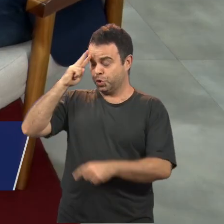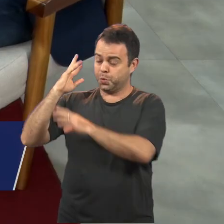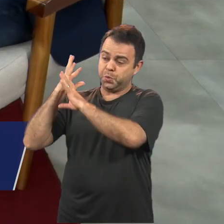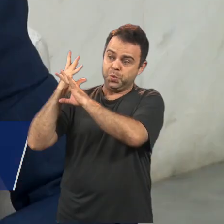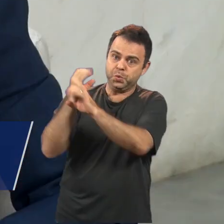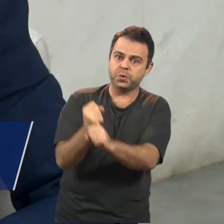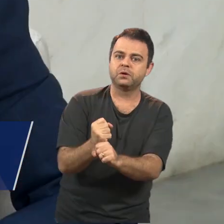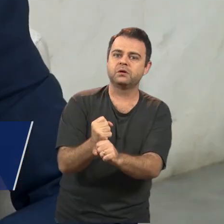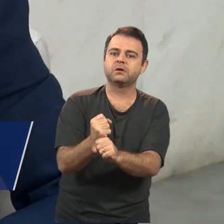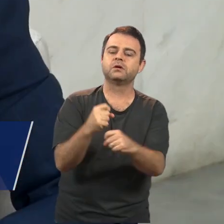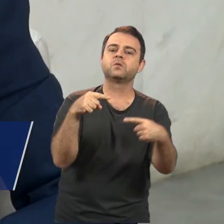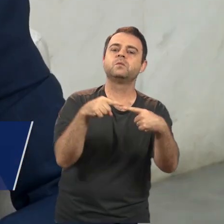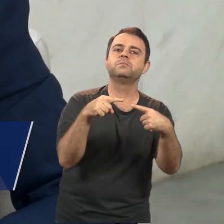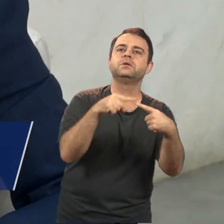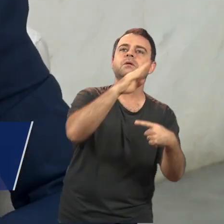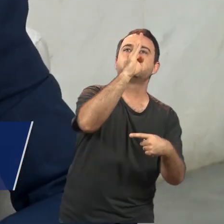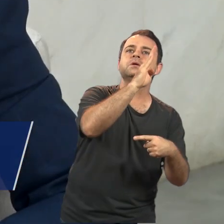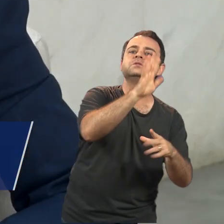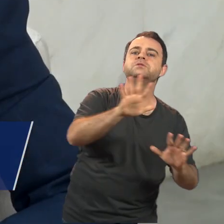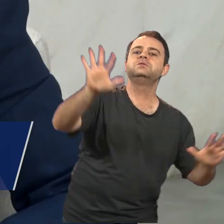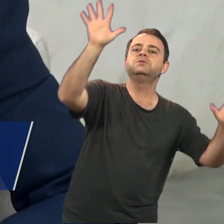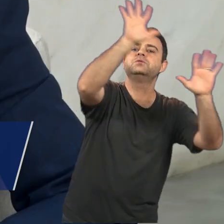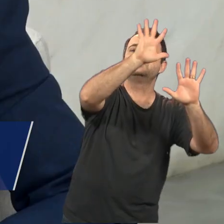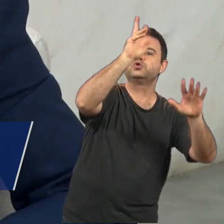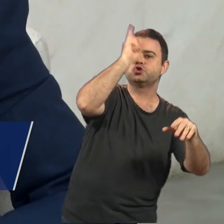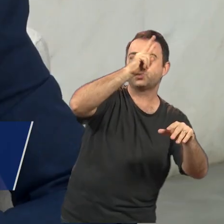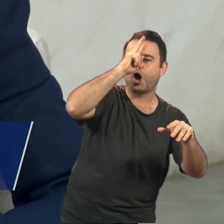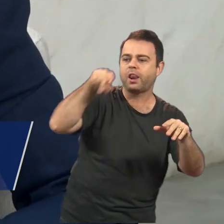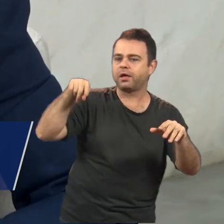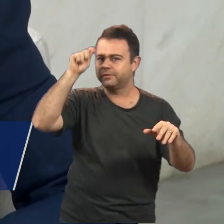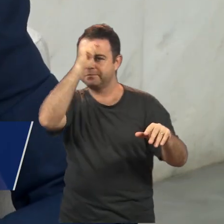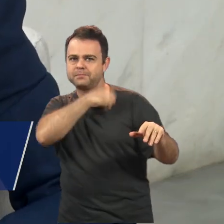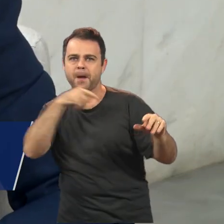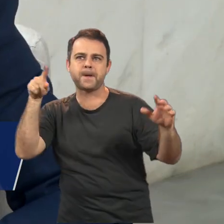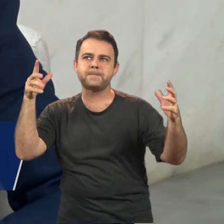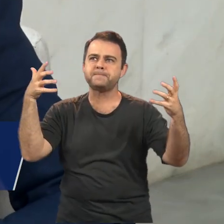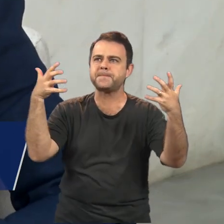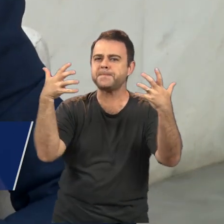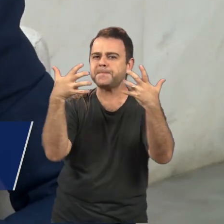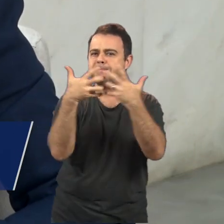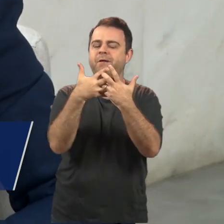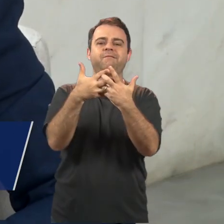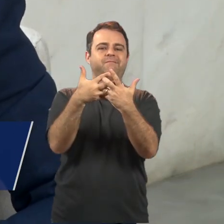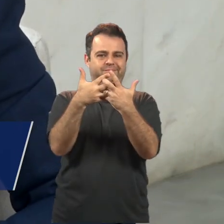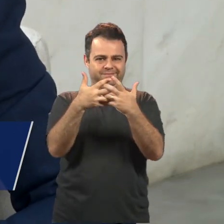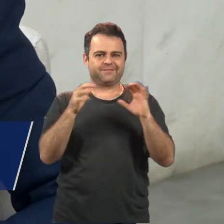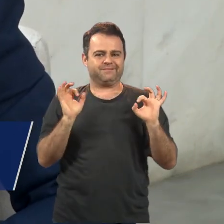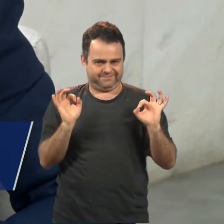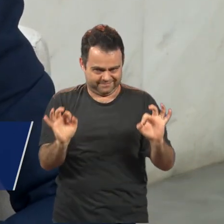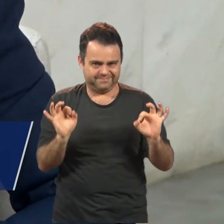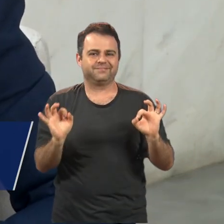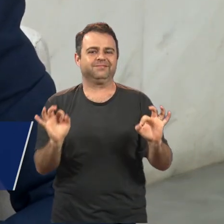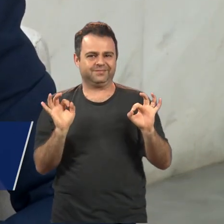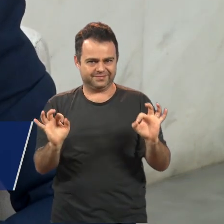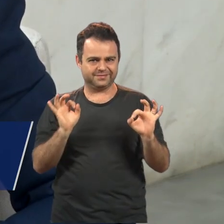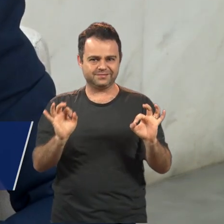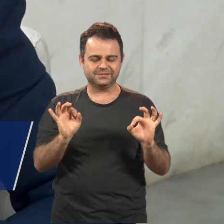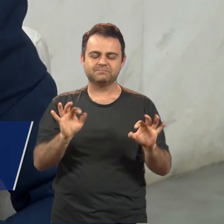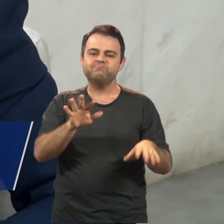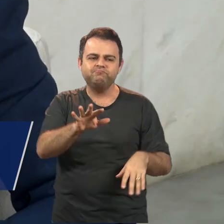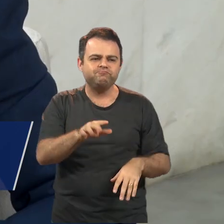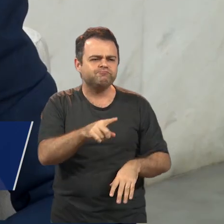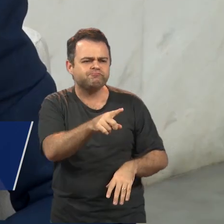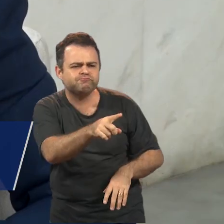do Brasil. Então, é muito importante você conhecer a história. Como eu falei agora há pouco, né? Quando você conhece algo,